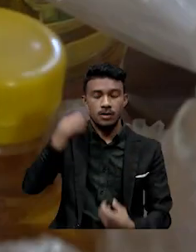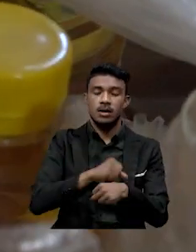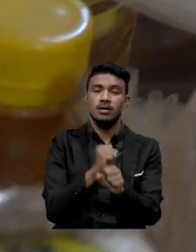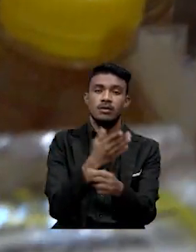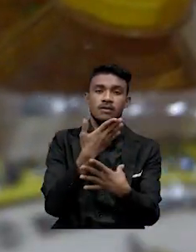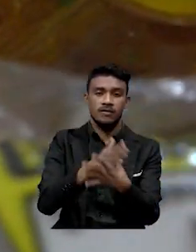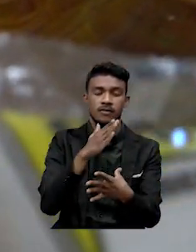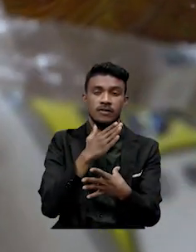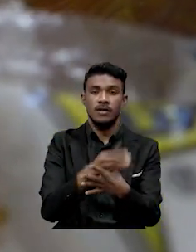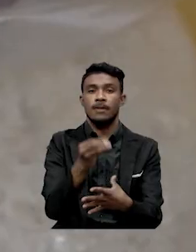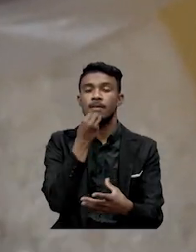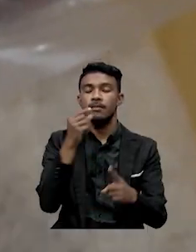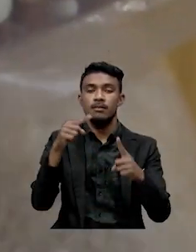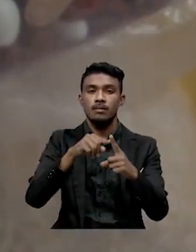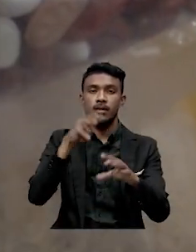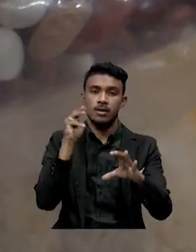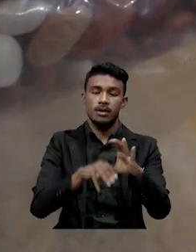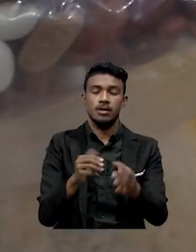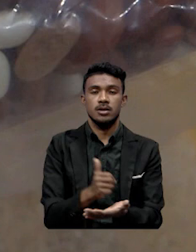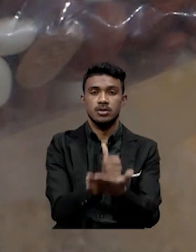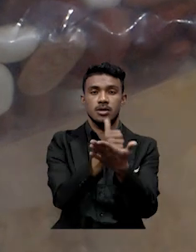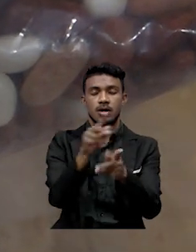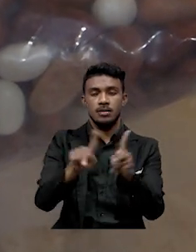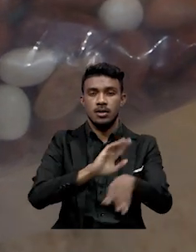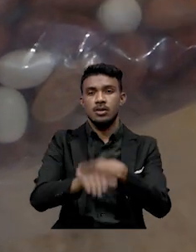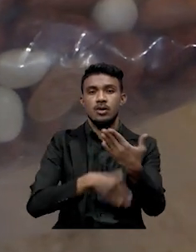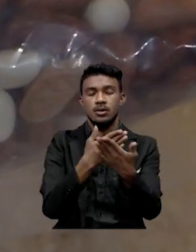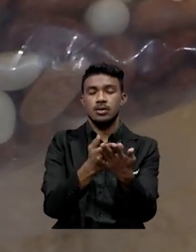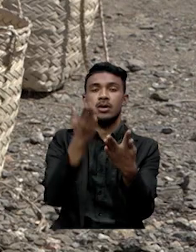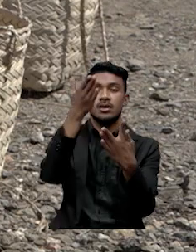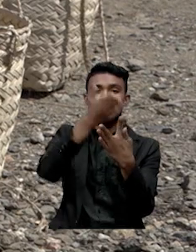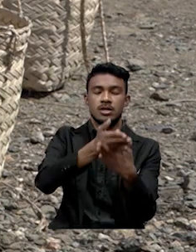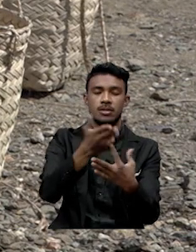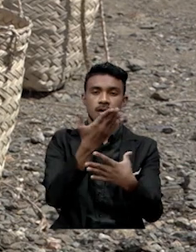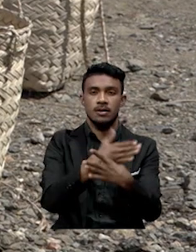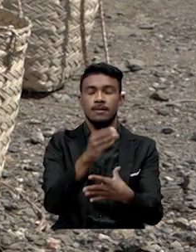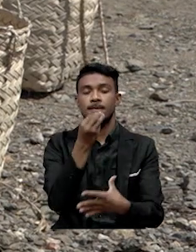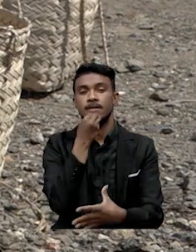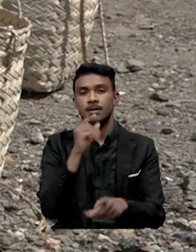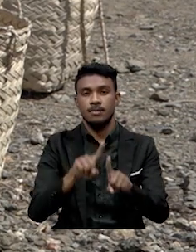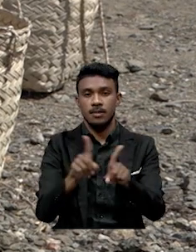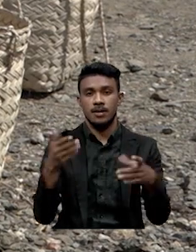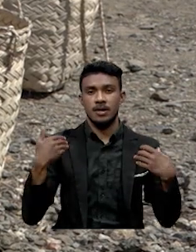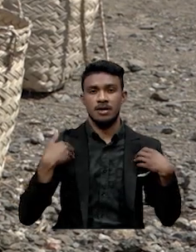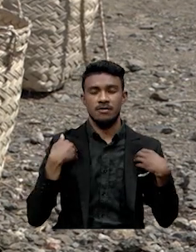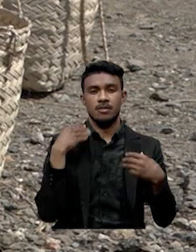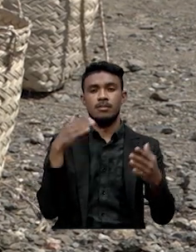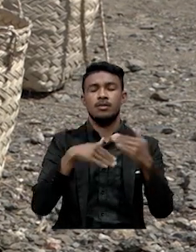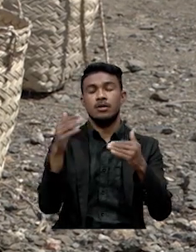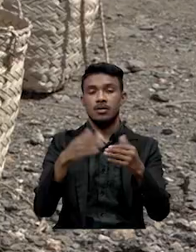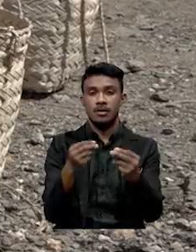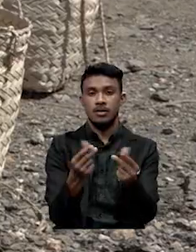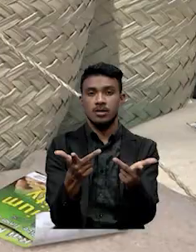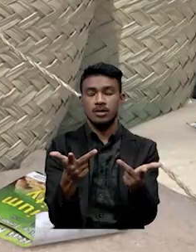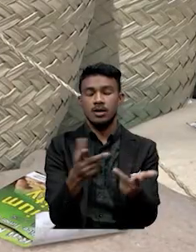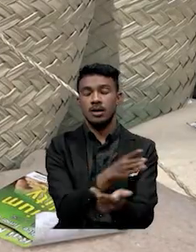para o mercado, ajuda a população roto acessa a Cesta Básica, mas bem, se ramoço inflação. A partir do NEBE,